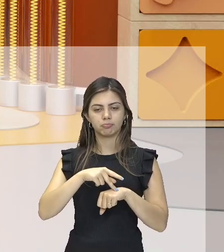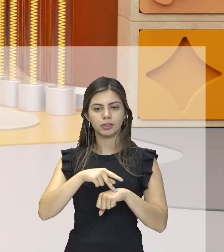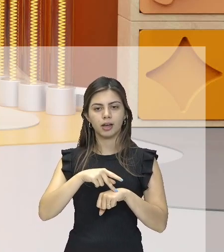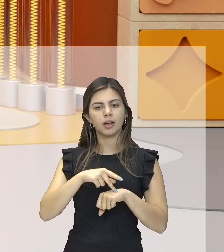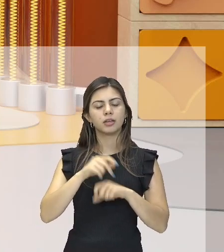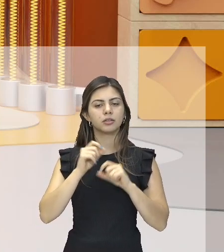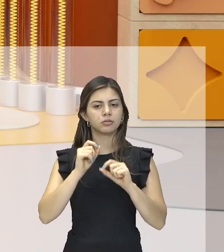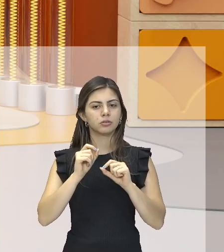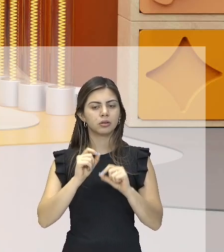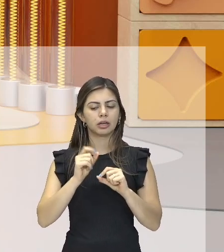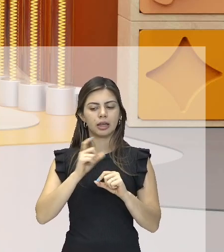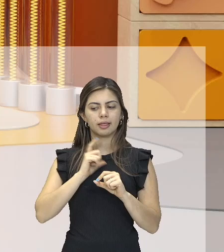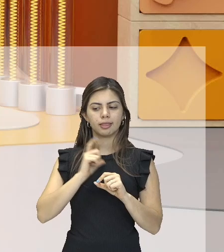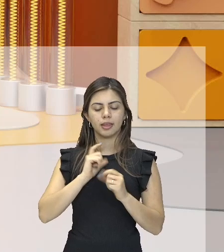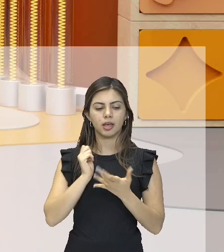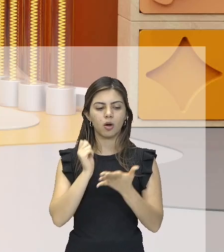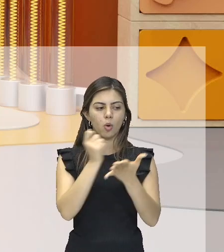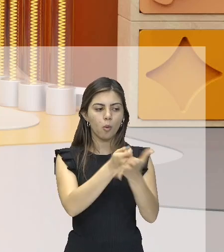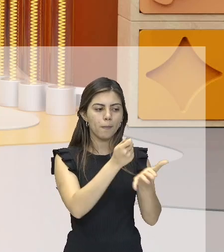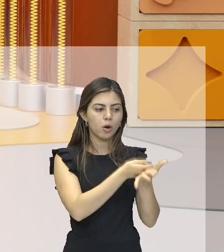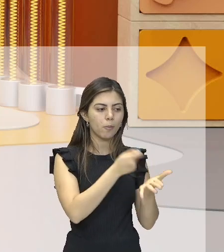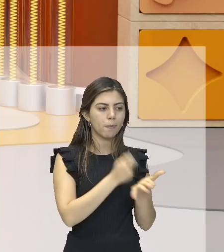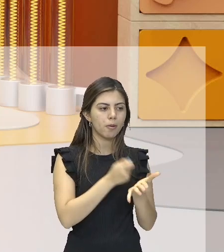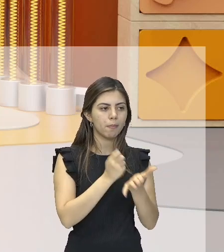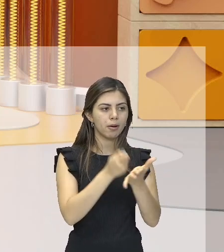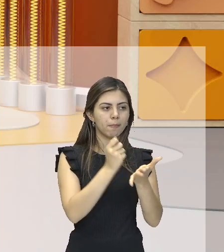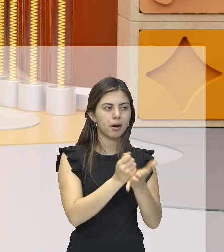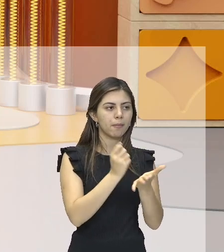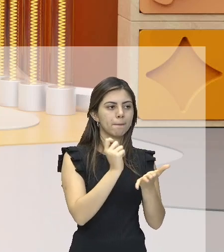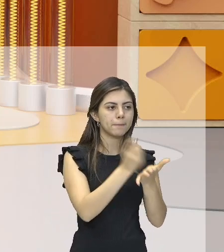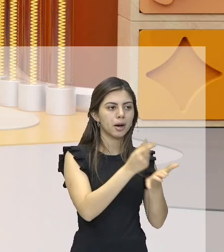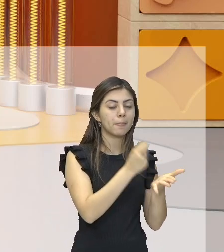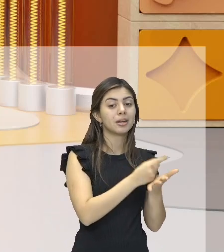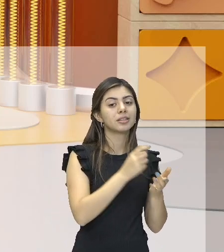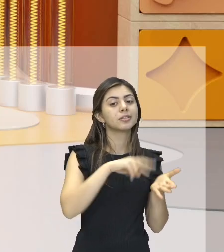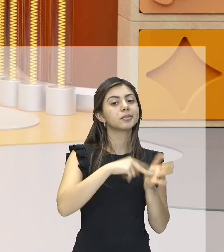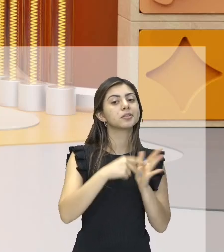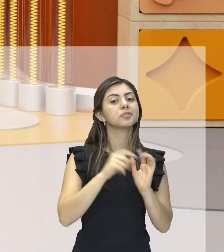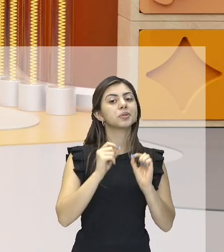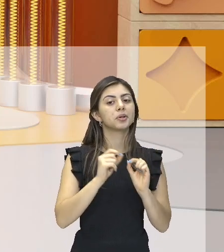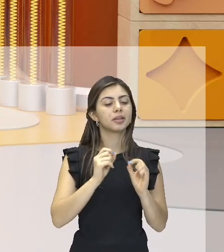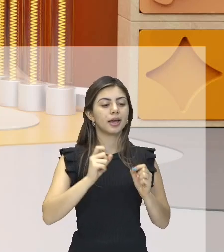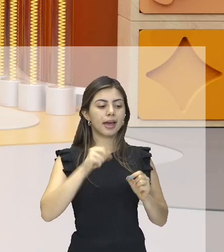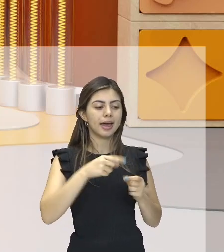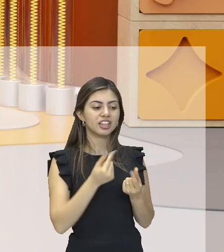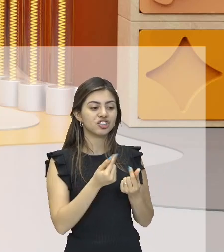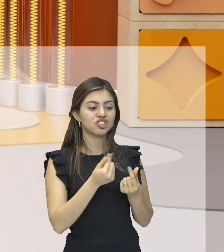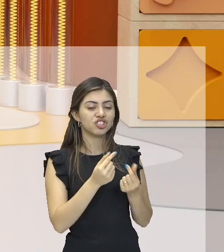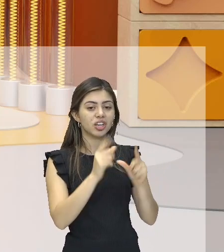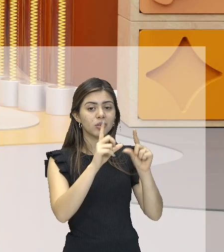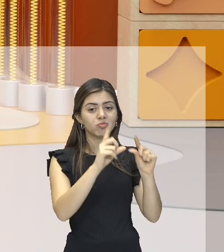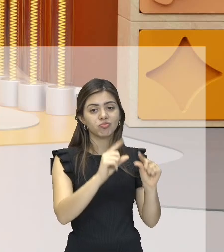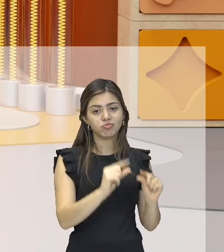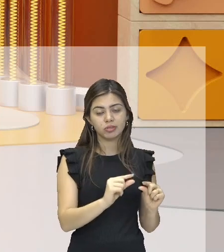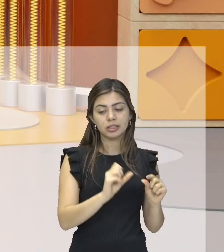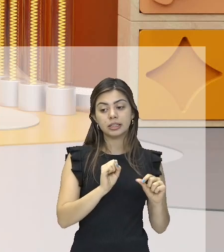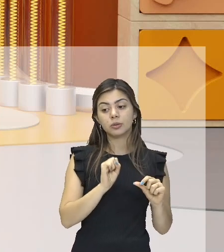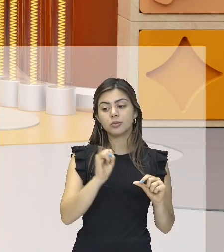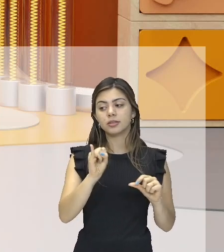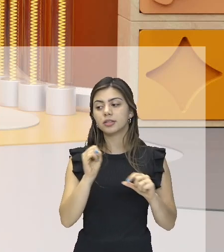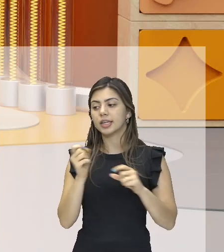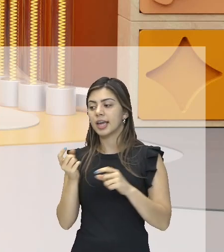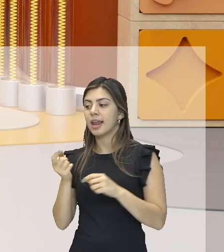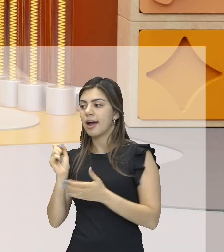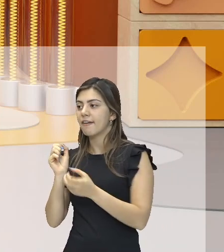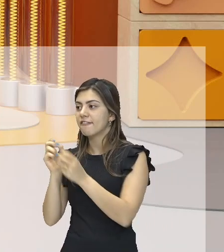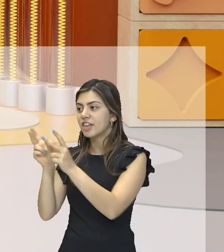está comprando mais, quer dizer que ele está gastando mais dinheiro. Se ele está vendendo mais, ele está ganhando mais